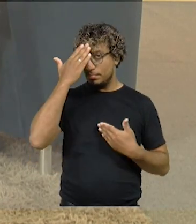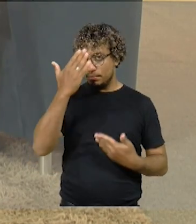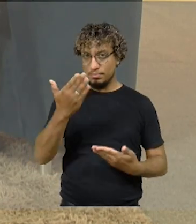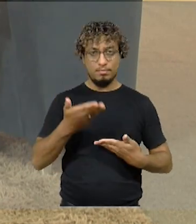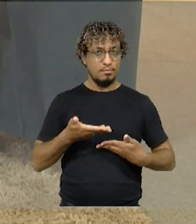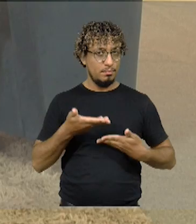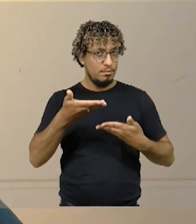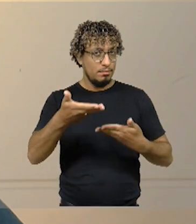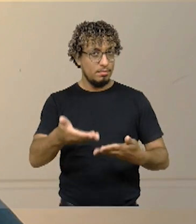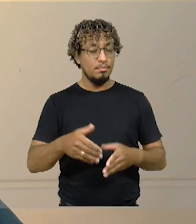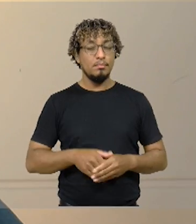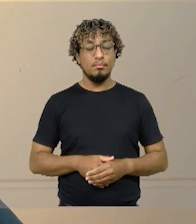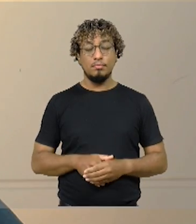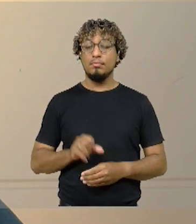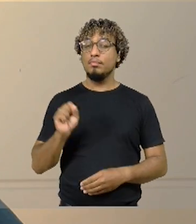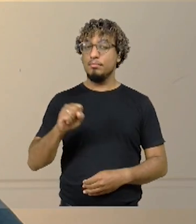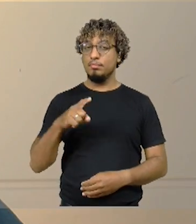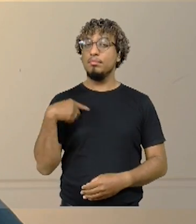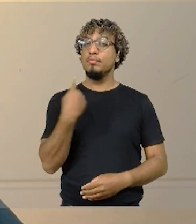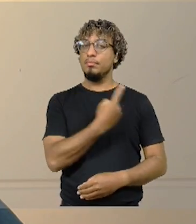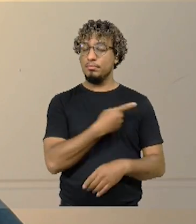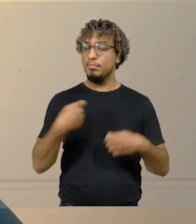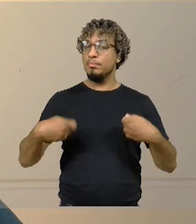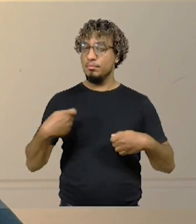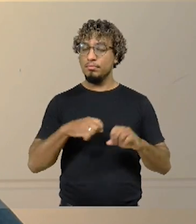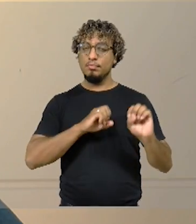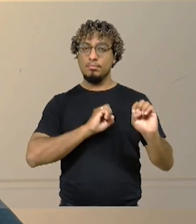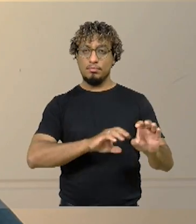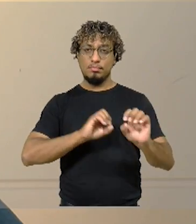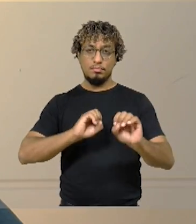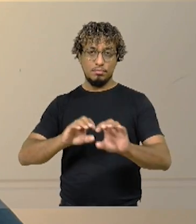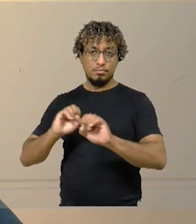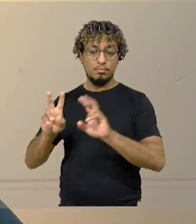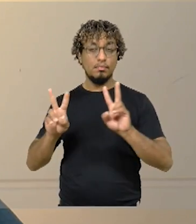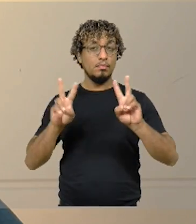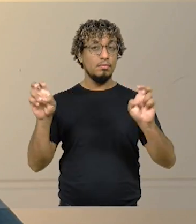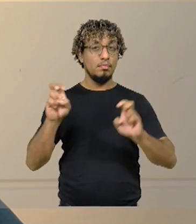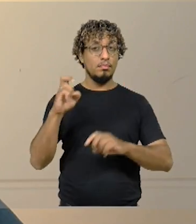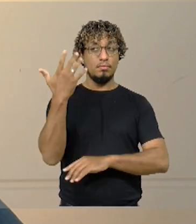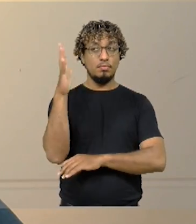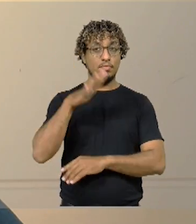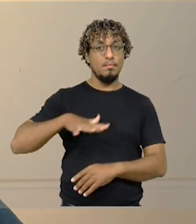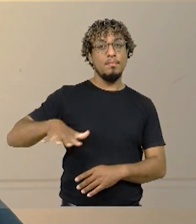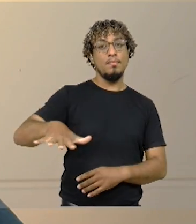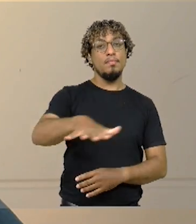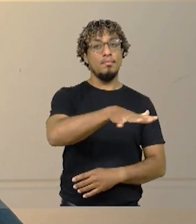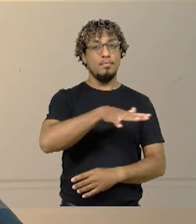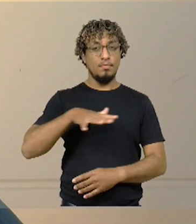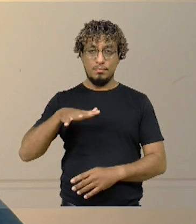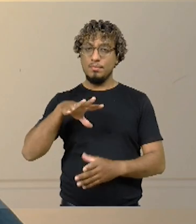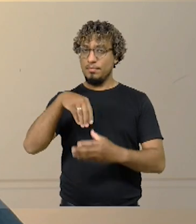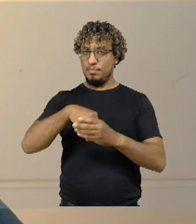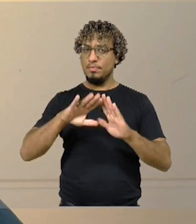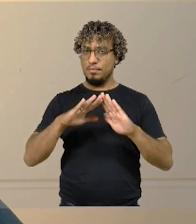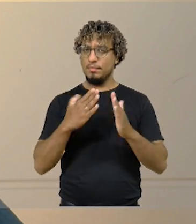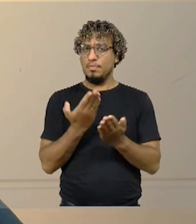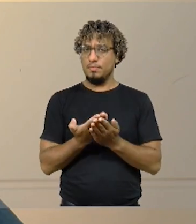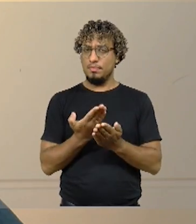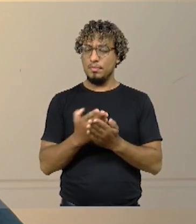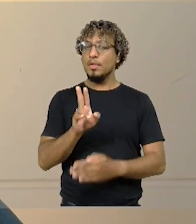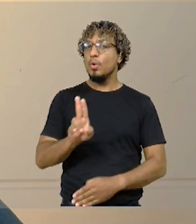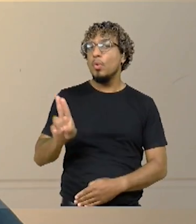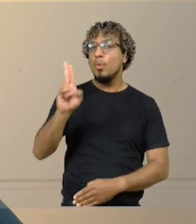Nesta semana, a TV UFMA e a Rádio Universidade FM iniciaram a sabatina com os candidatos e candidata à Prefeitura de São Luís. As